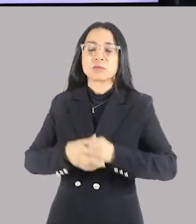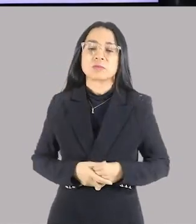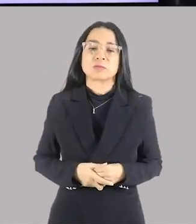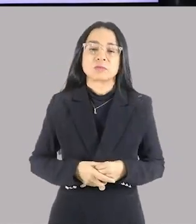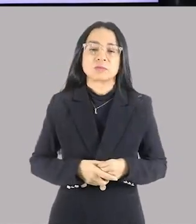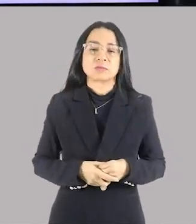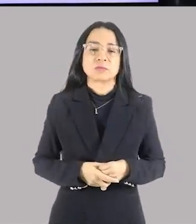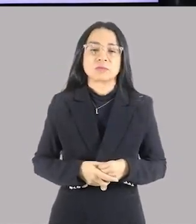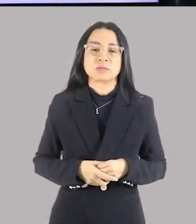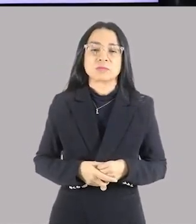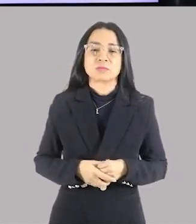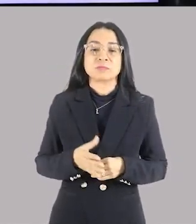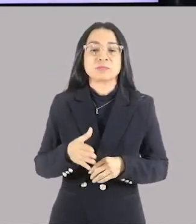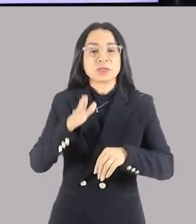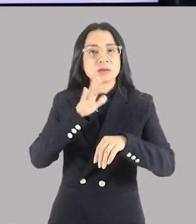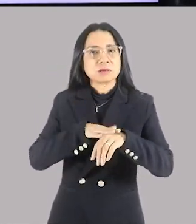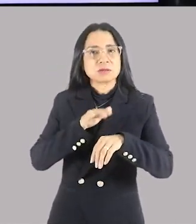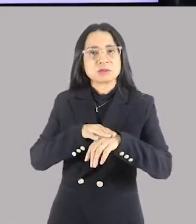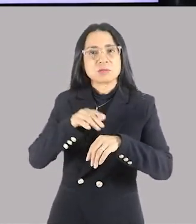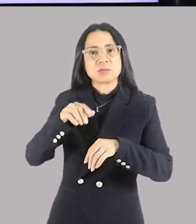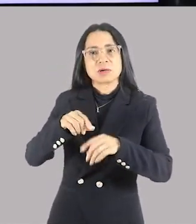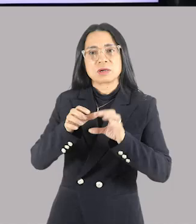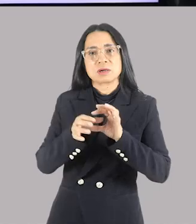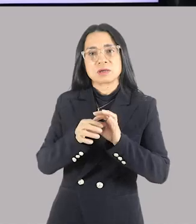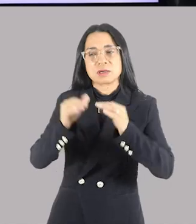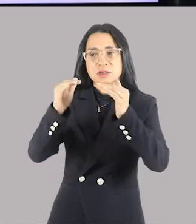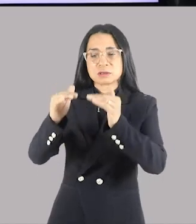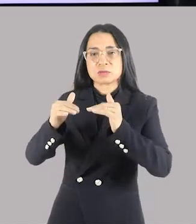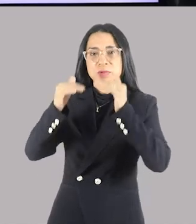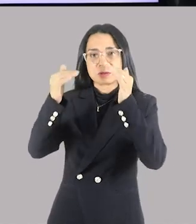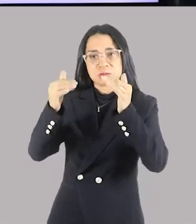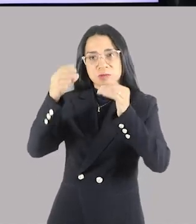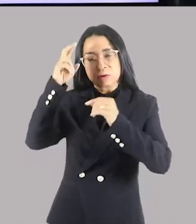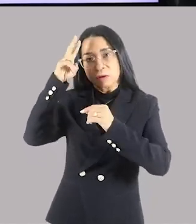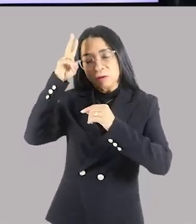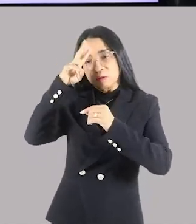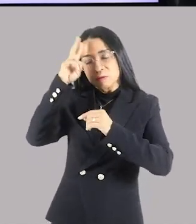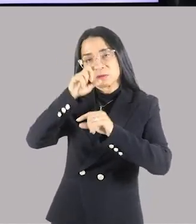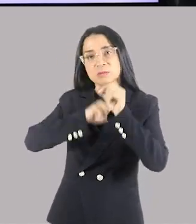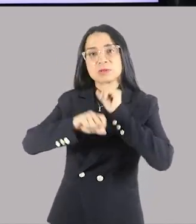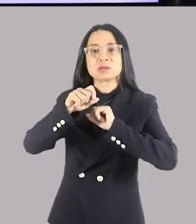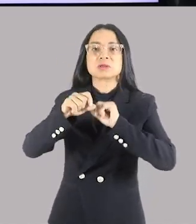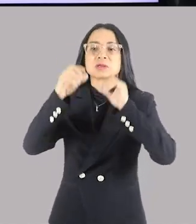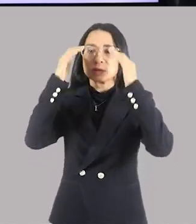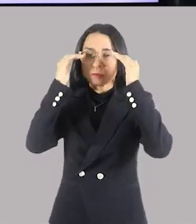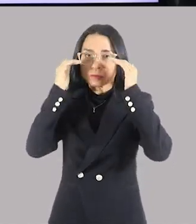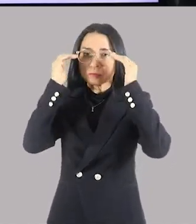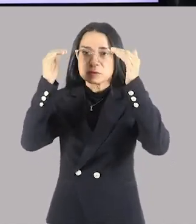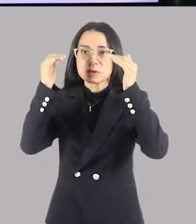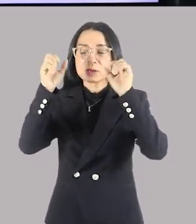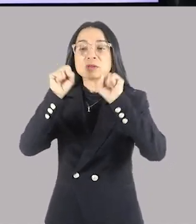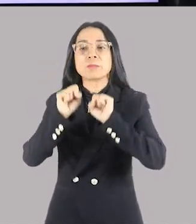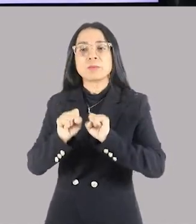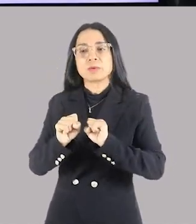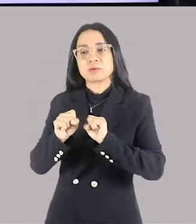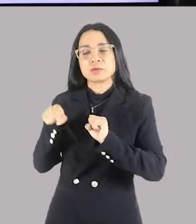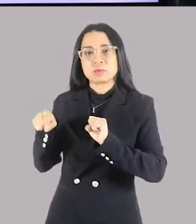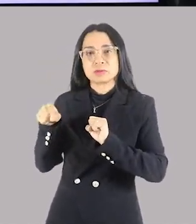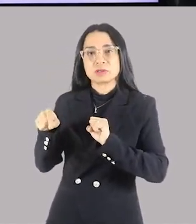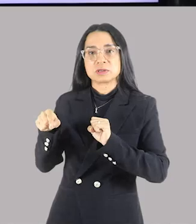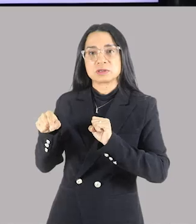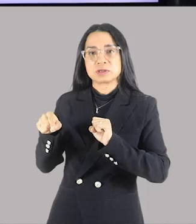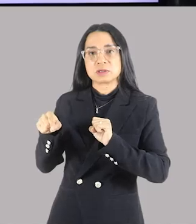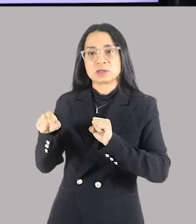Apesar de se chamar superior, lembrem-se que eles são subordinados e podem ser subordinados aos órgãos autônomos, que estão num grau de